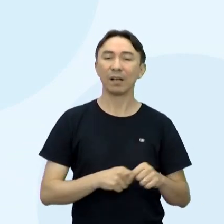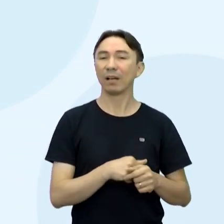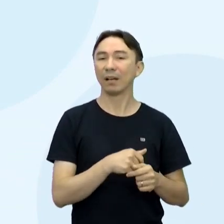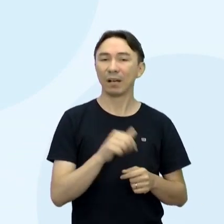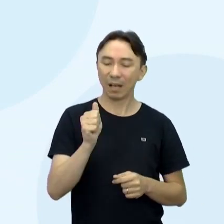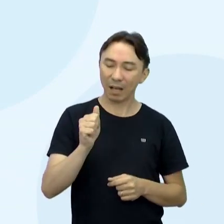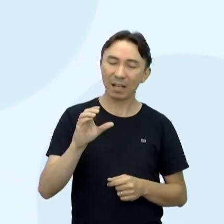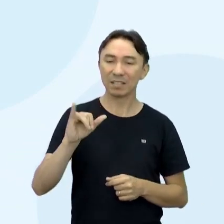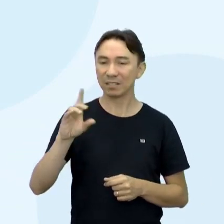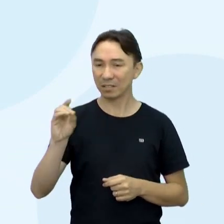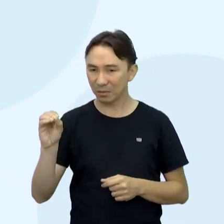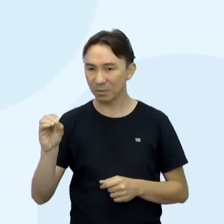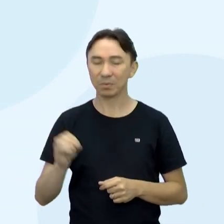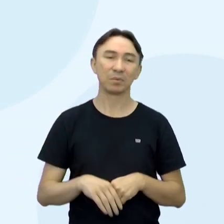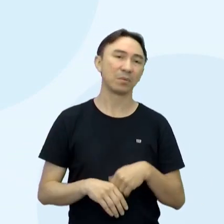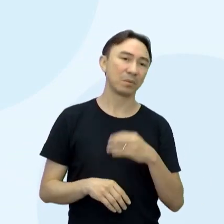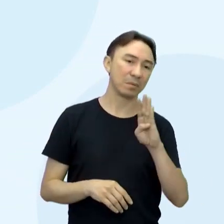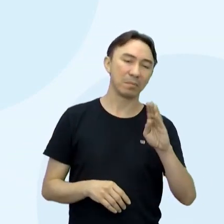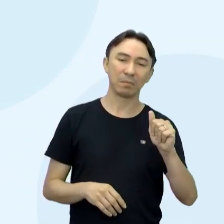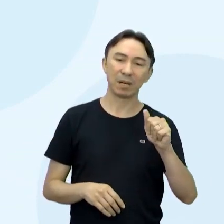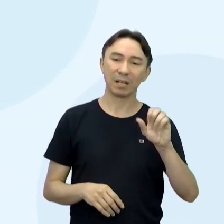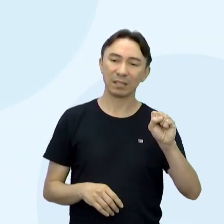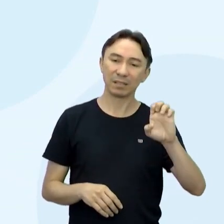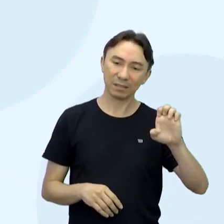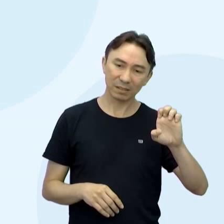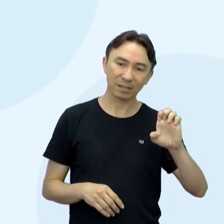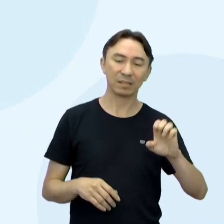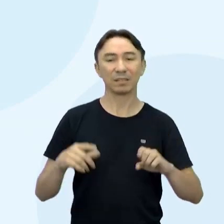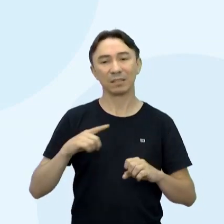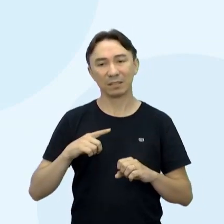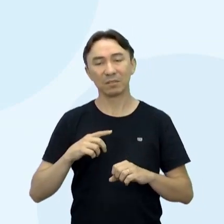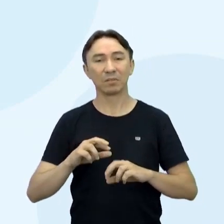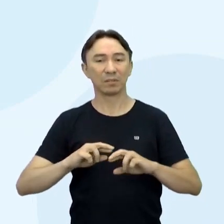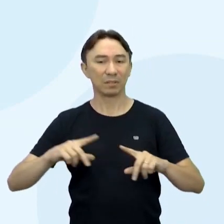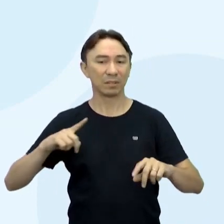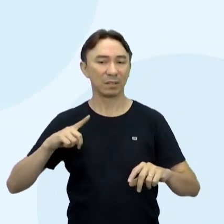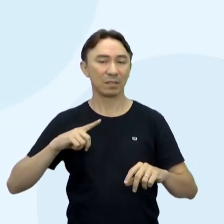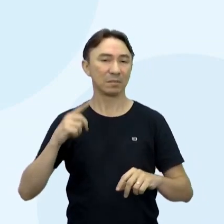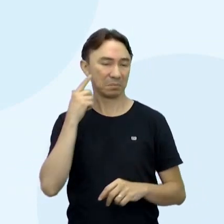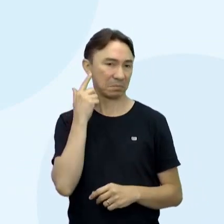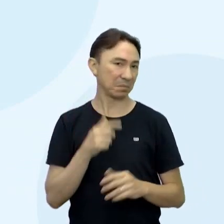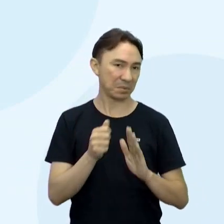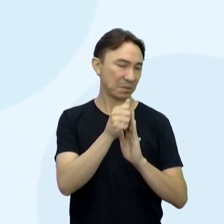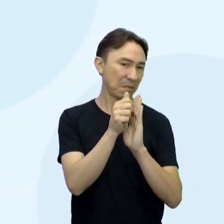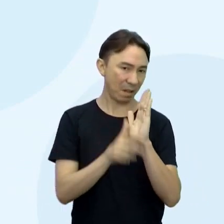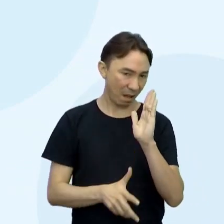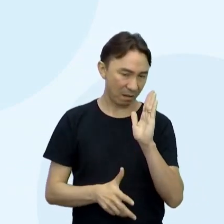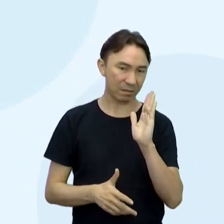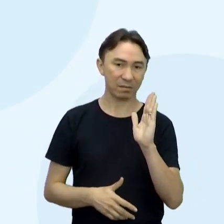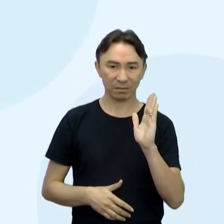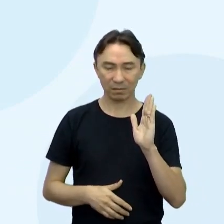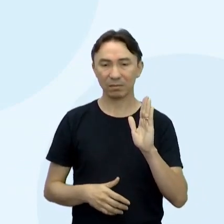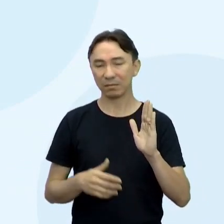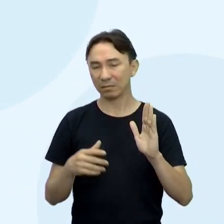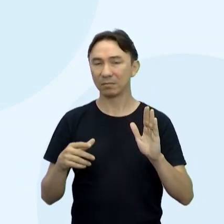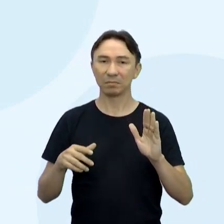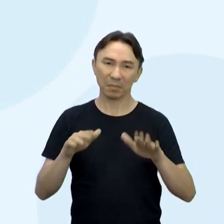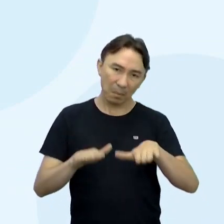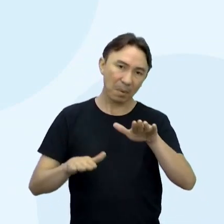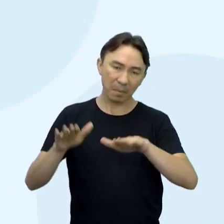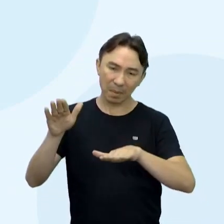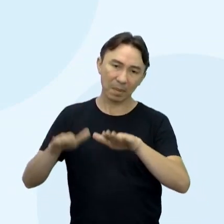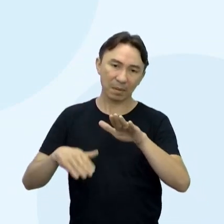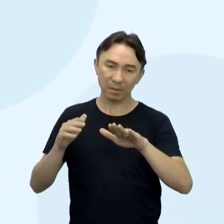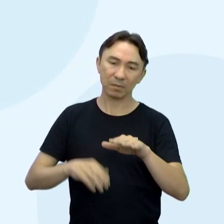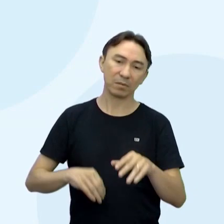Isso na performance quando eu estou fazendo atividades, né? Dependendo do gás carbônico e tudo